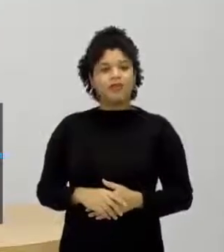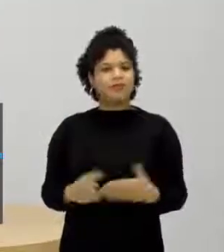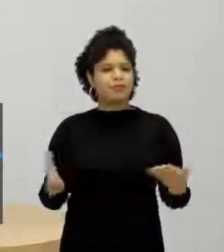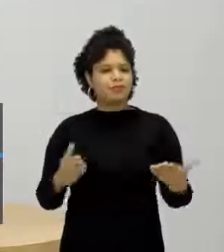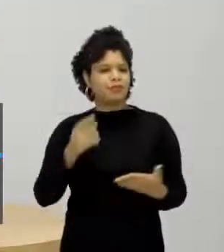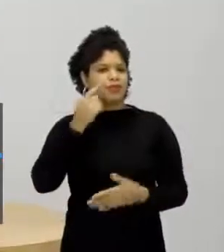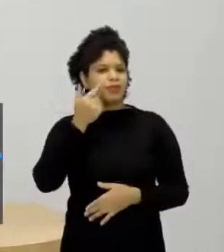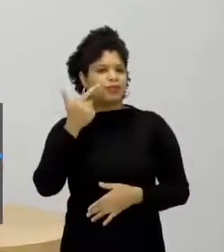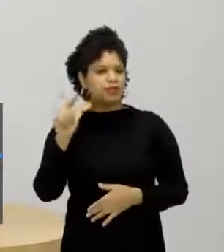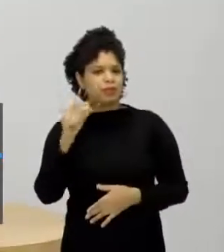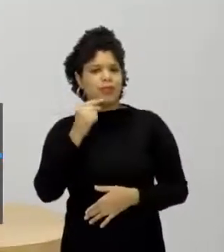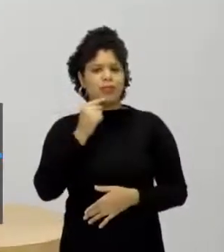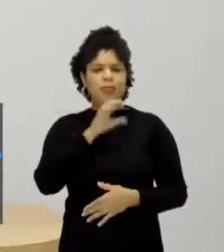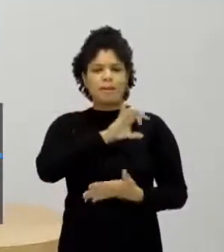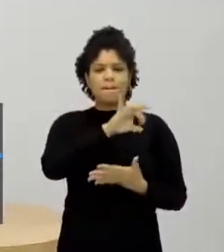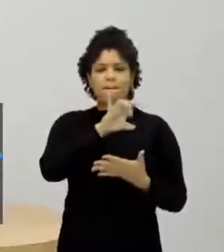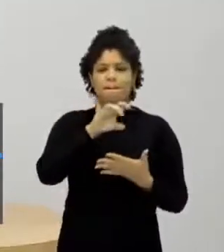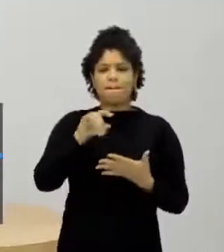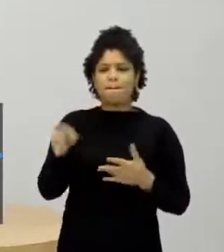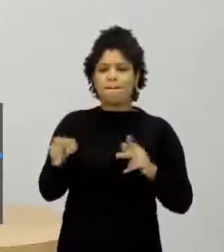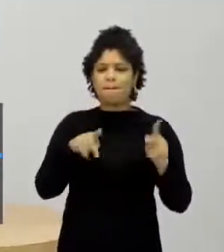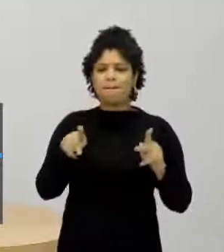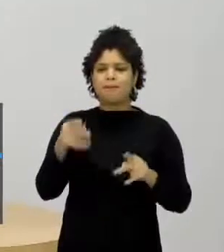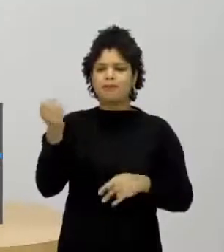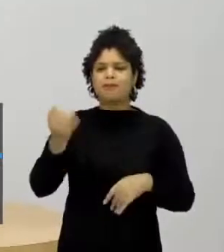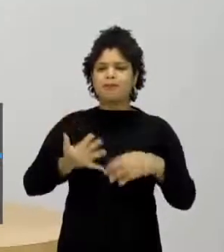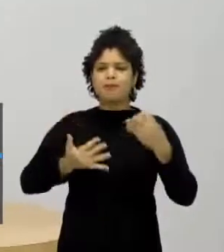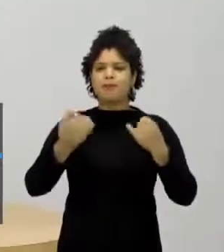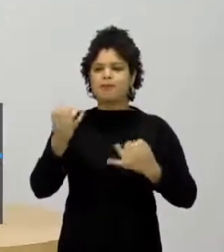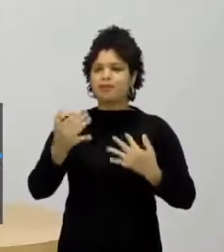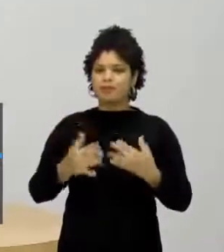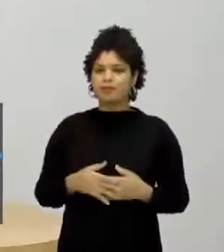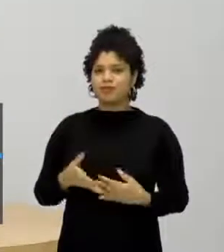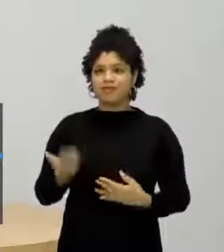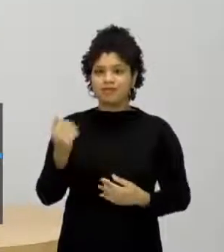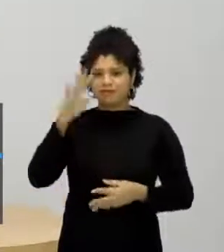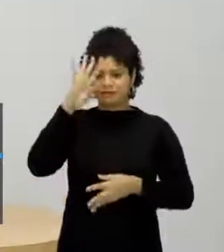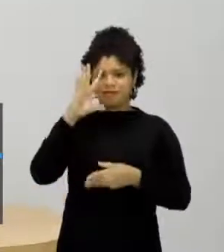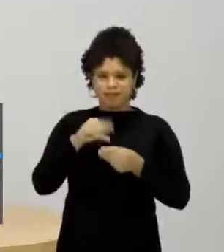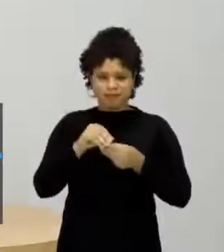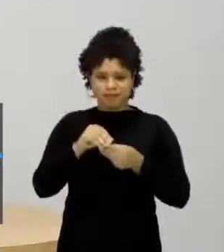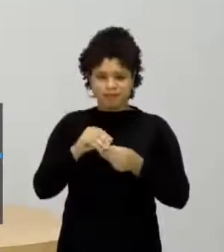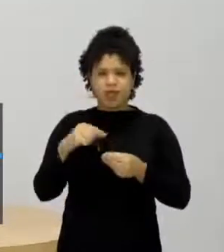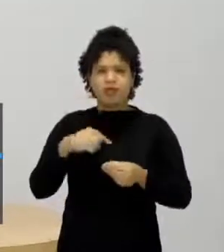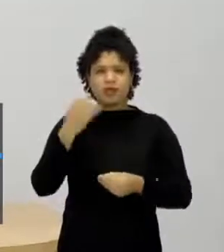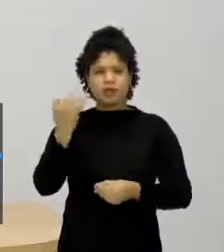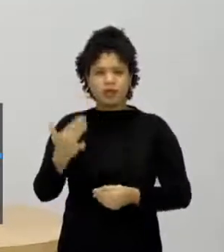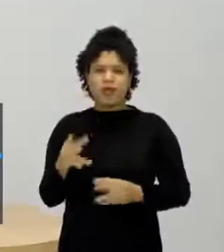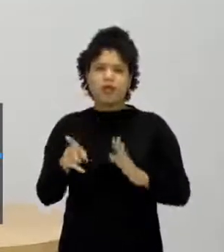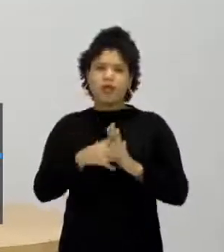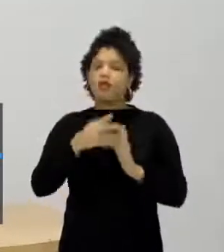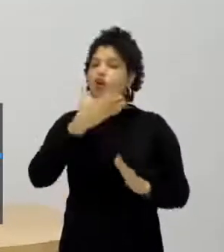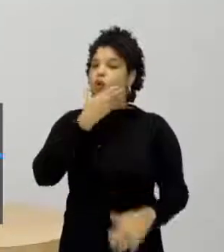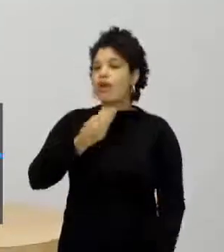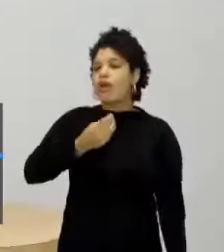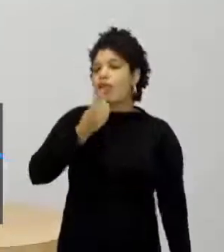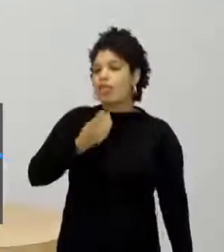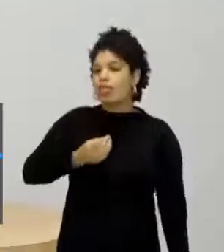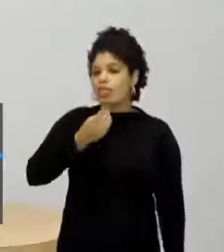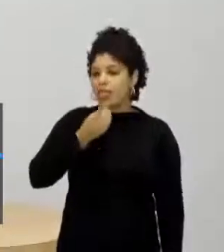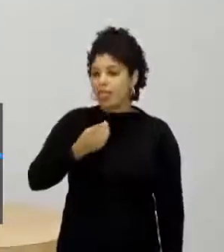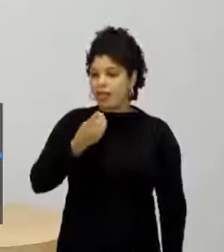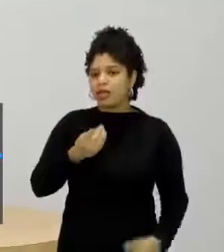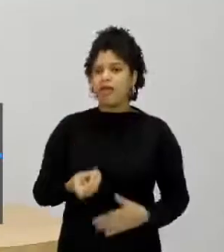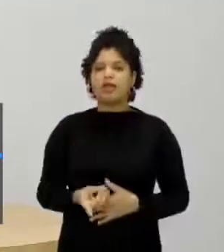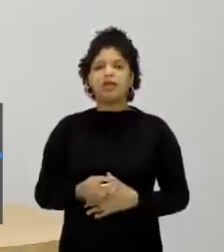pincelando aí um pouquinho o que cada um dos professores falaram. E é justamente isso, né? Quando a gente fala de Darwin, a gente vai falar, como sempre,